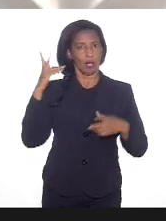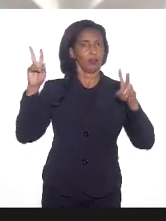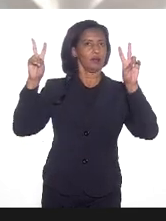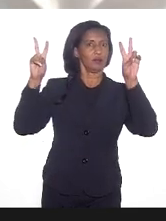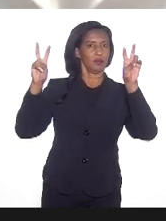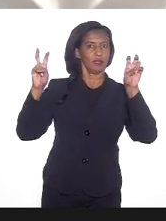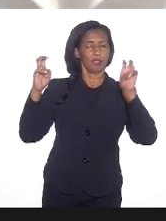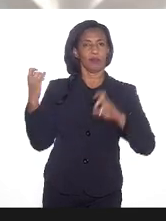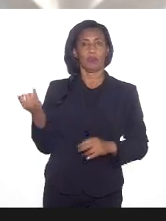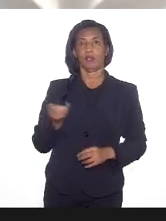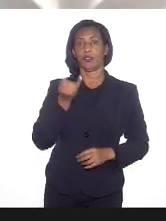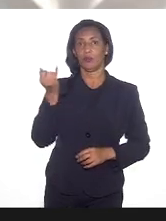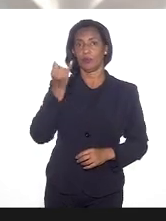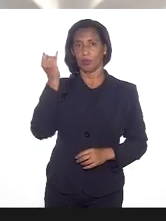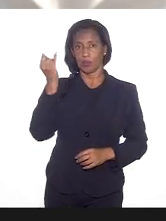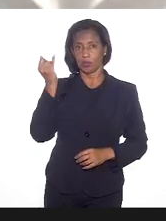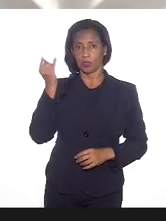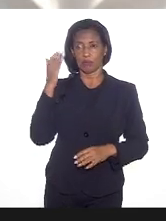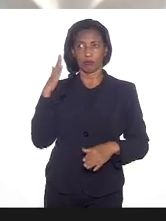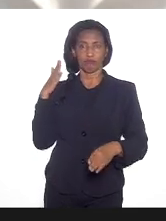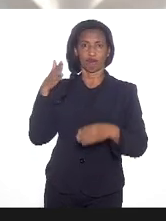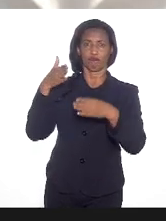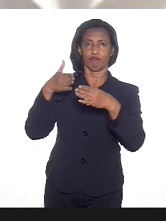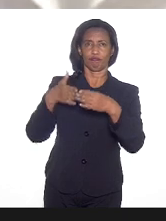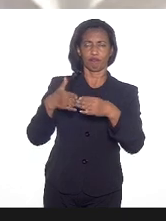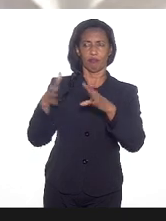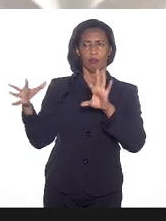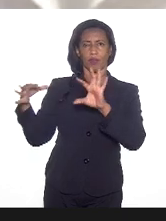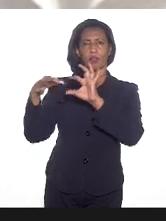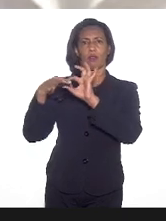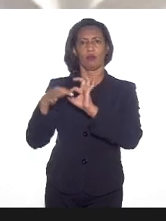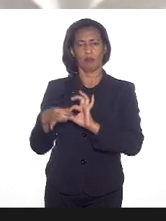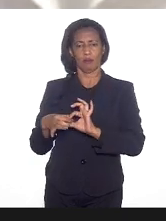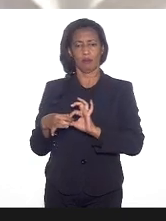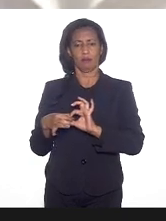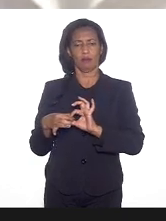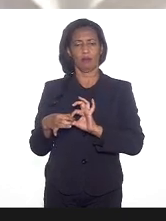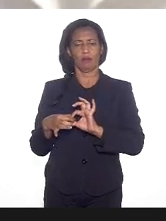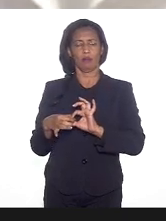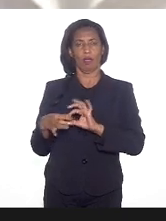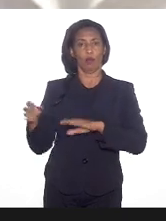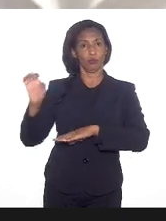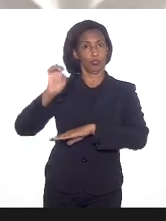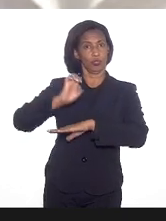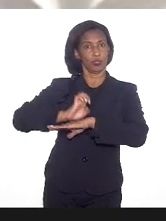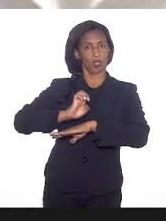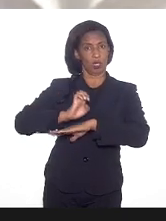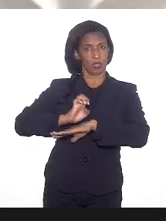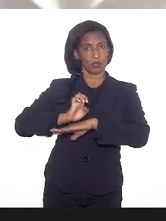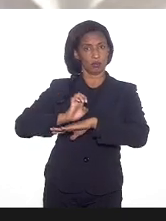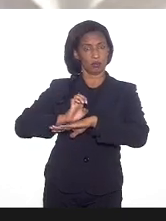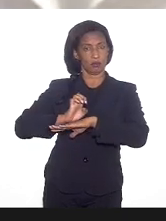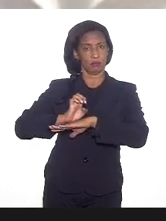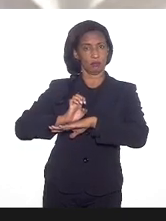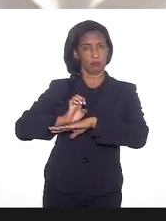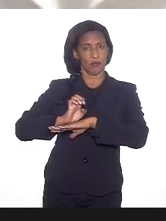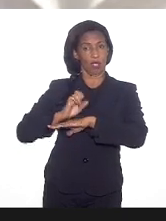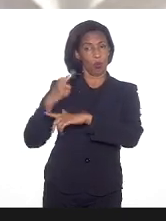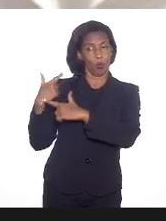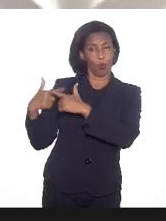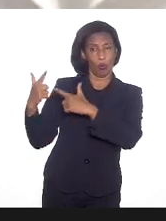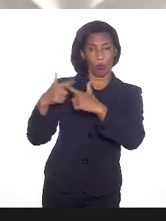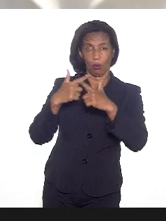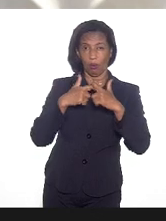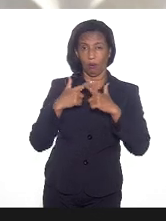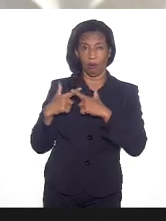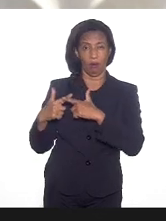da importância, porque está diretamente ligado ao Estado, à grave crise financeira